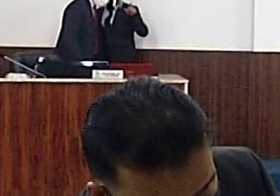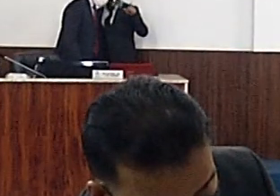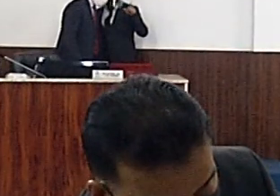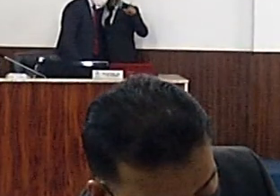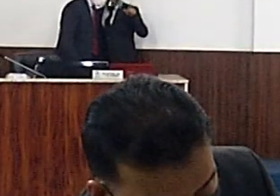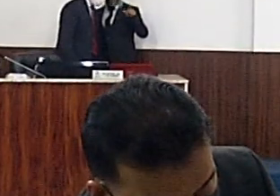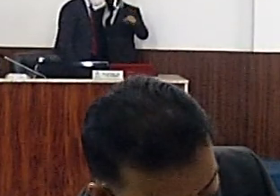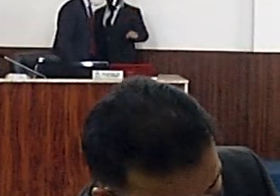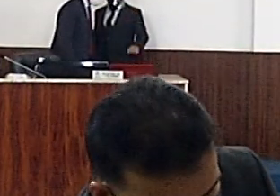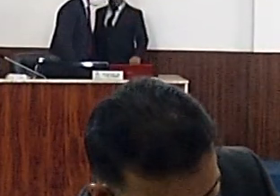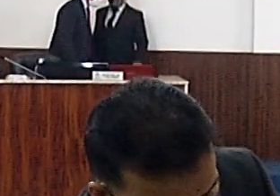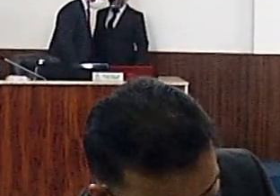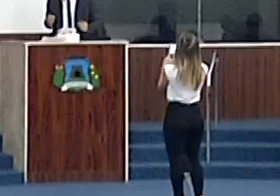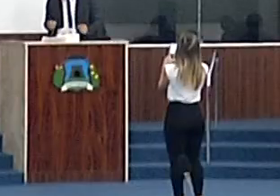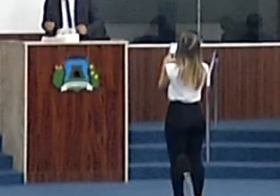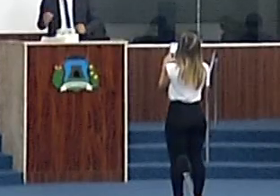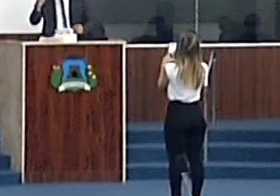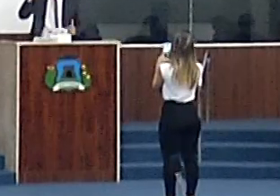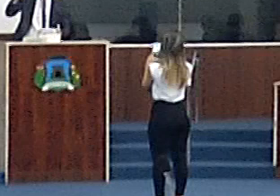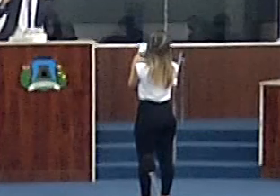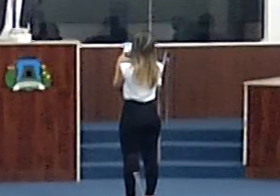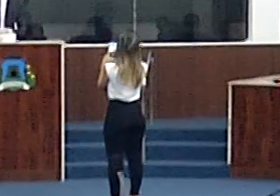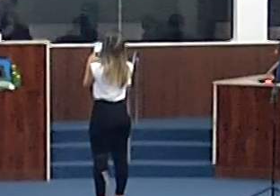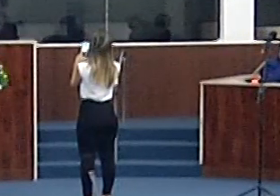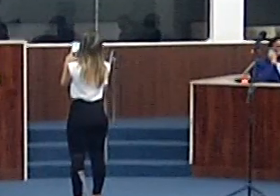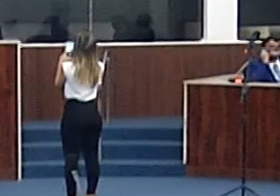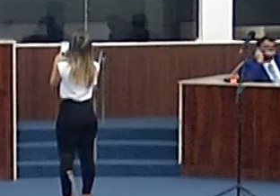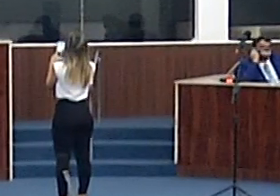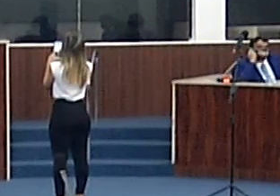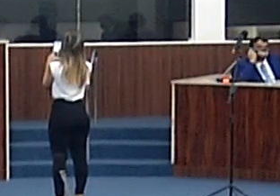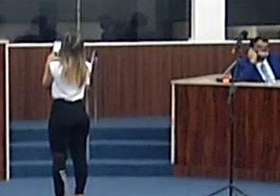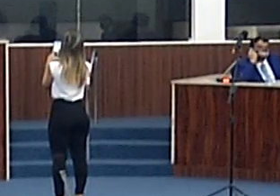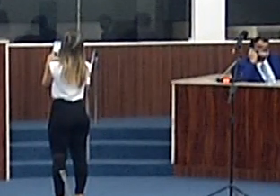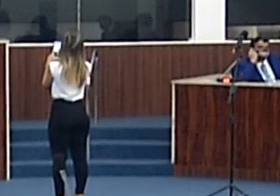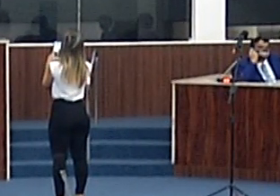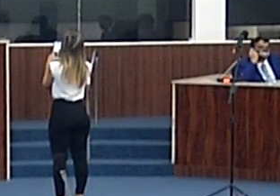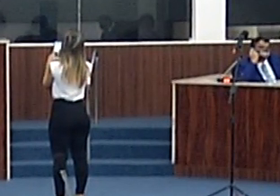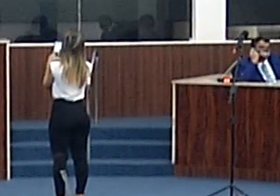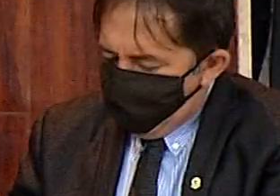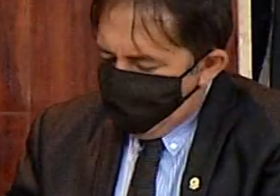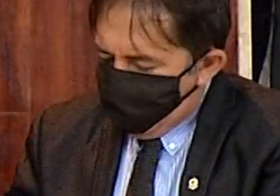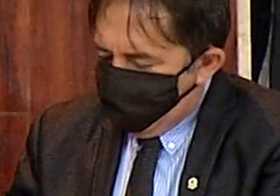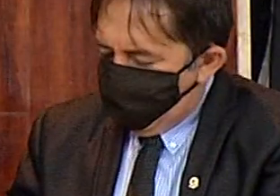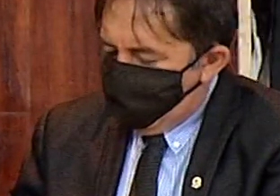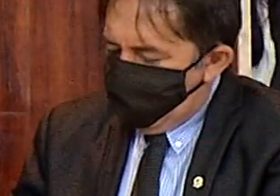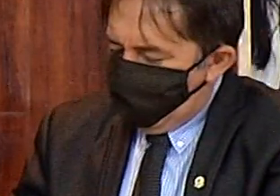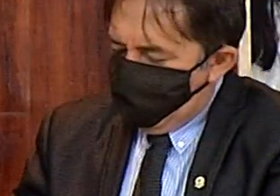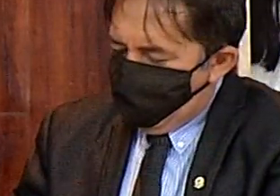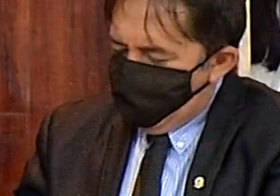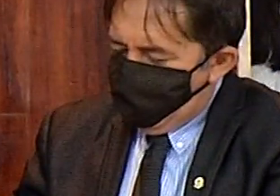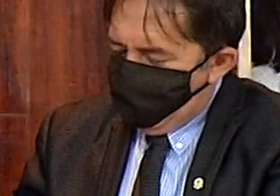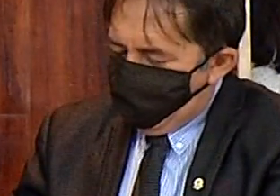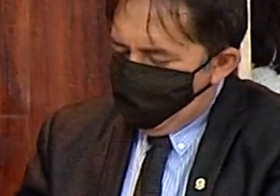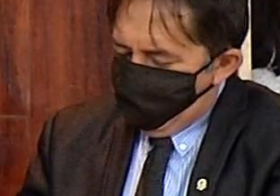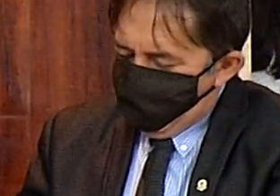porque neste ano uma das novidades é que só são permitidas chapas de um só partido para a disputa pelo cargo de